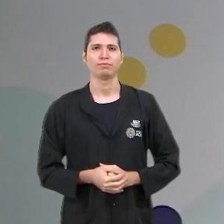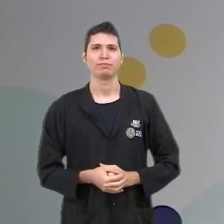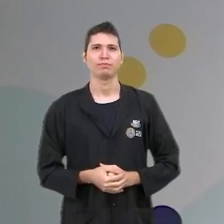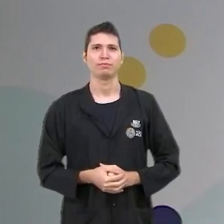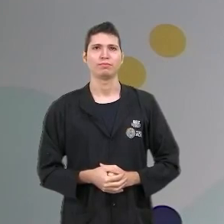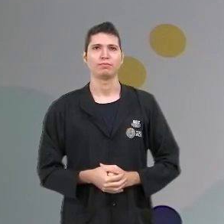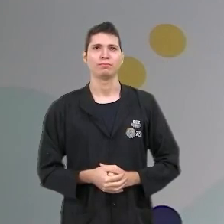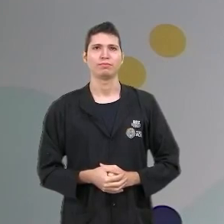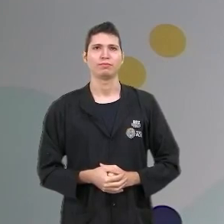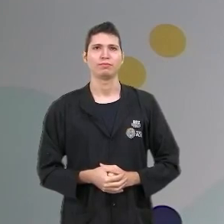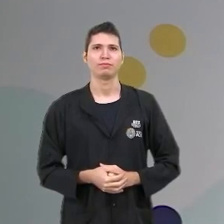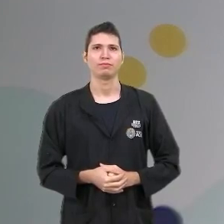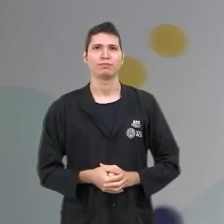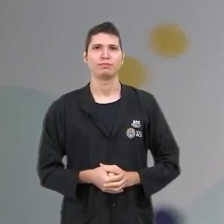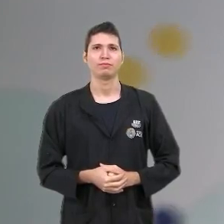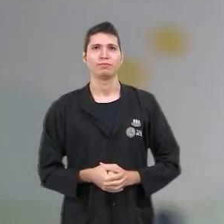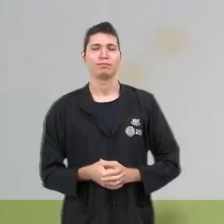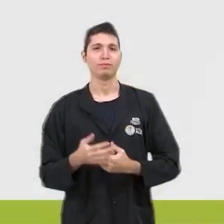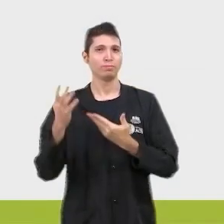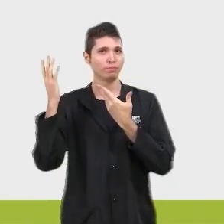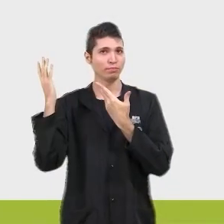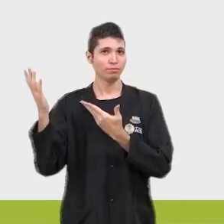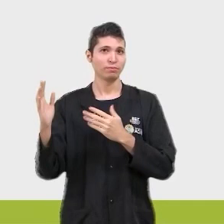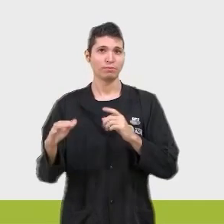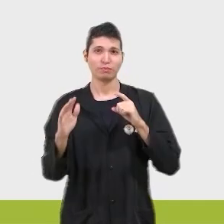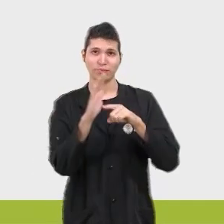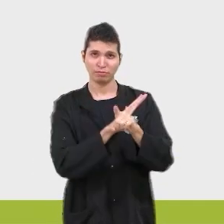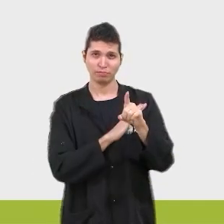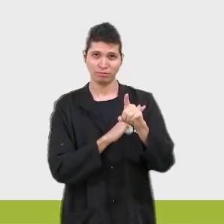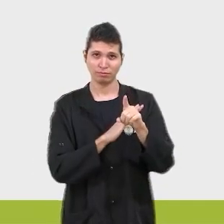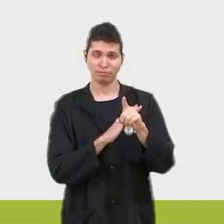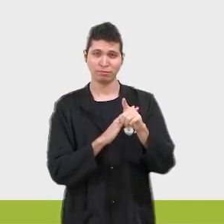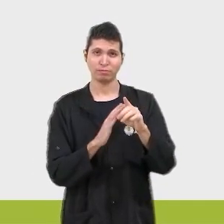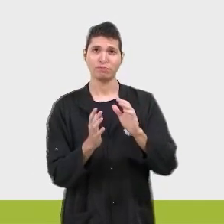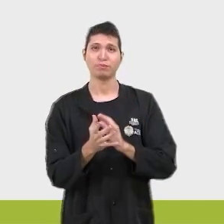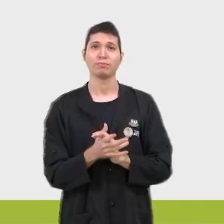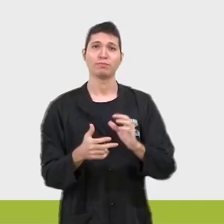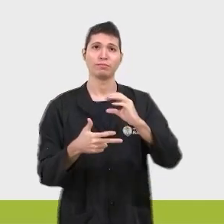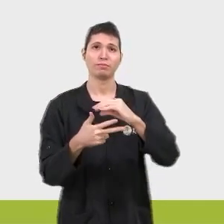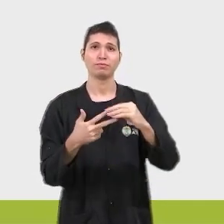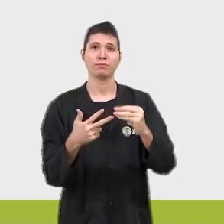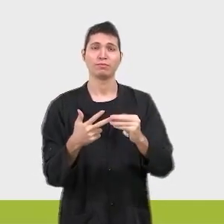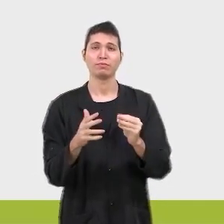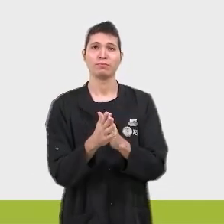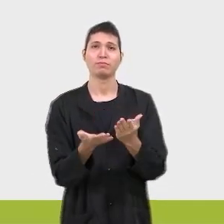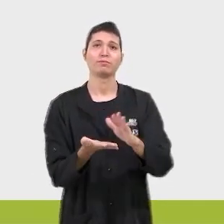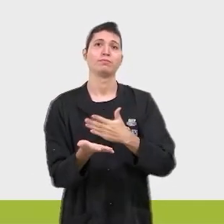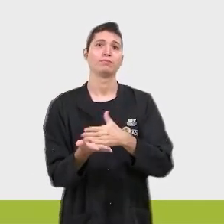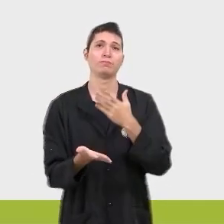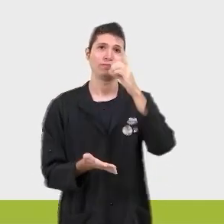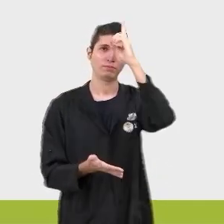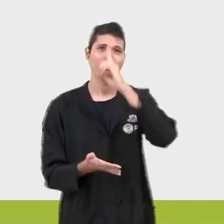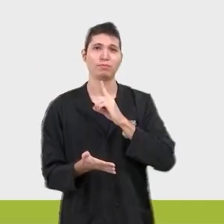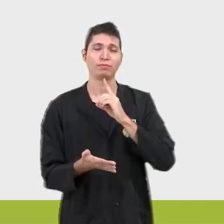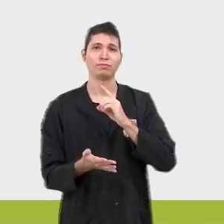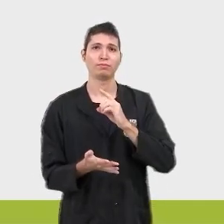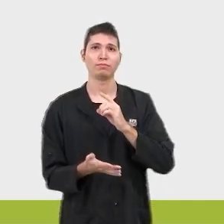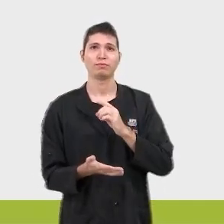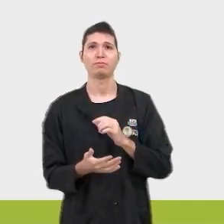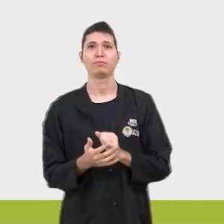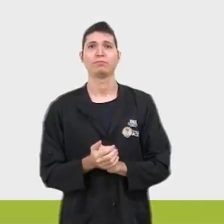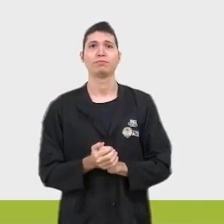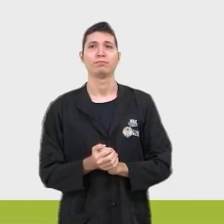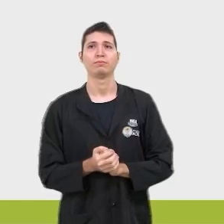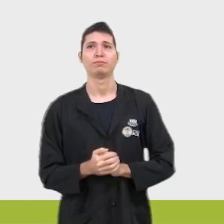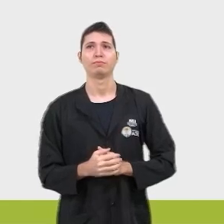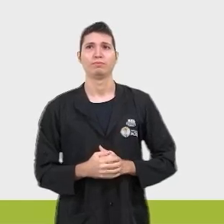questão da prova do Enem. Lá do caderno amarelo, na página 2, questão 93, isso da